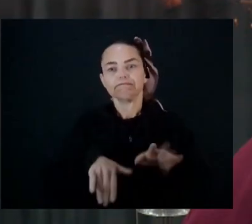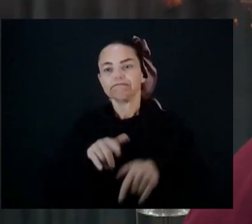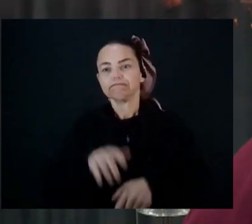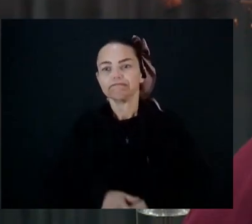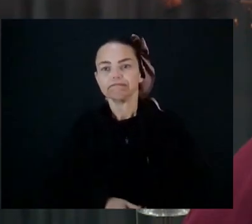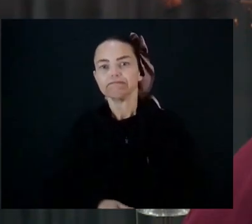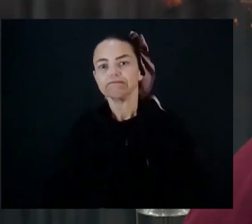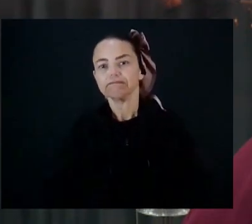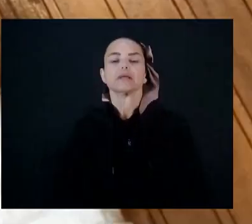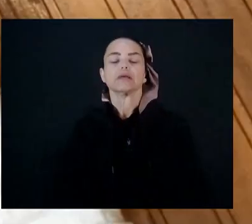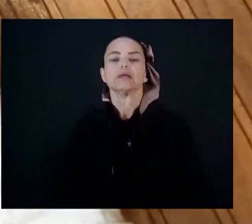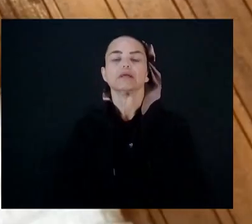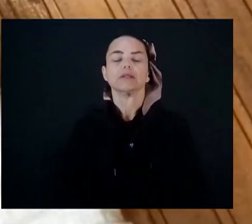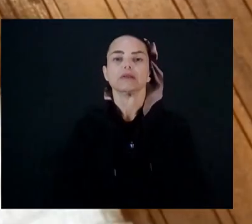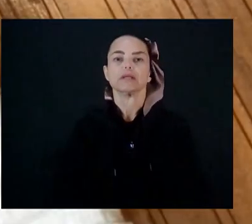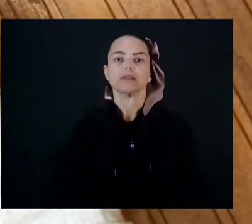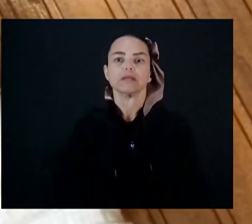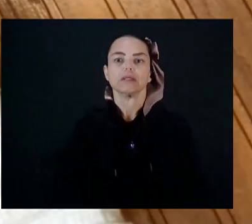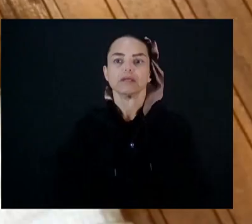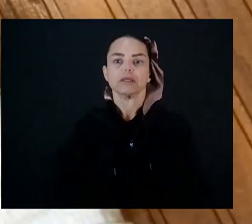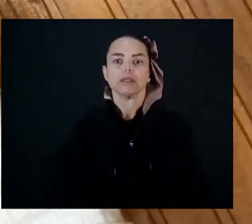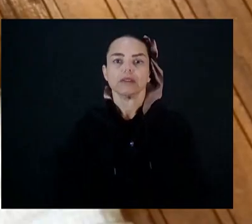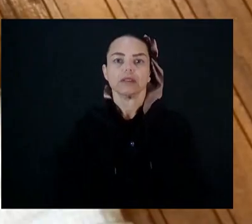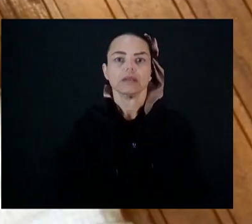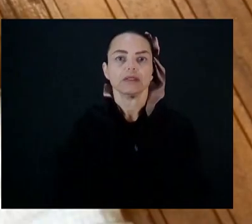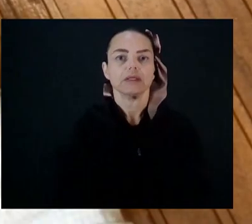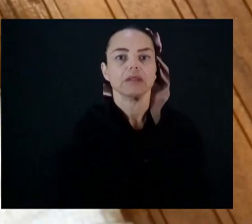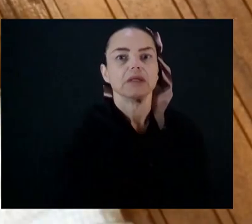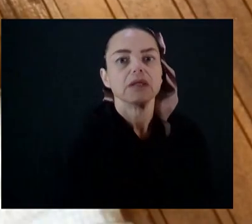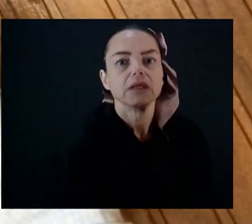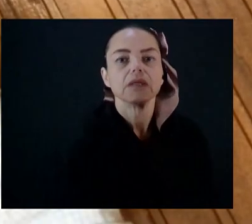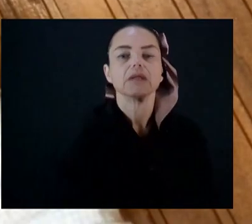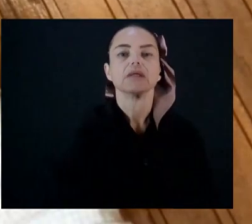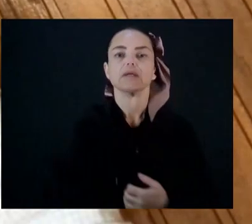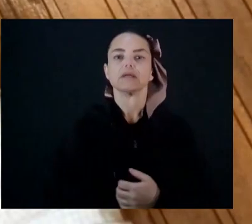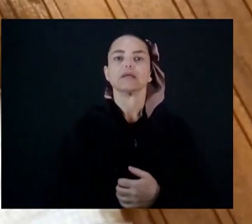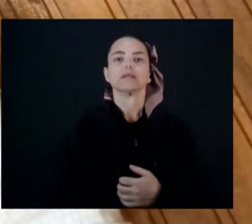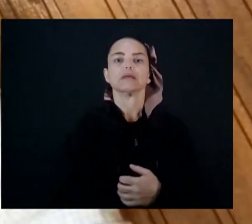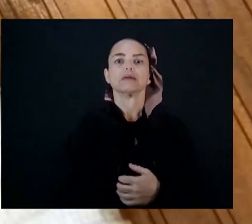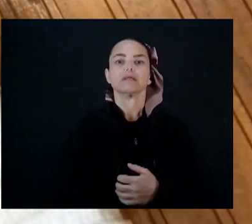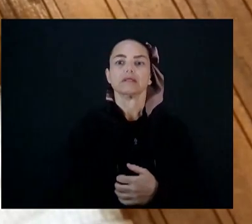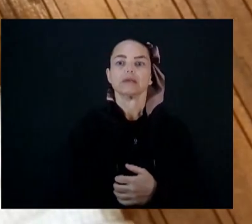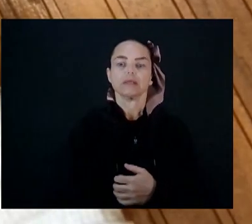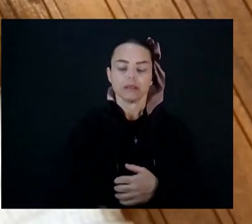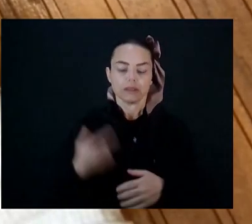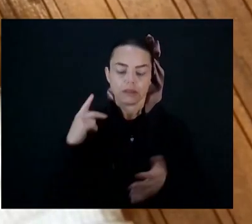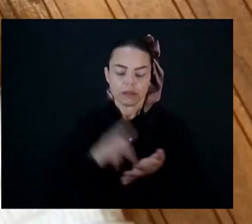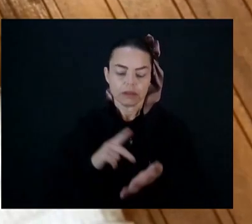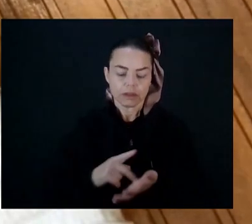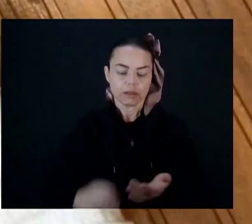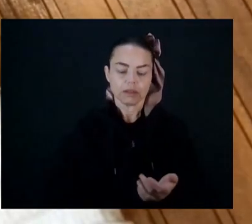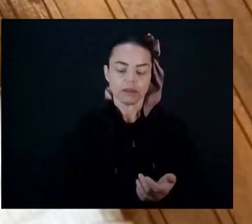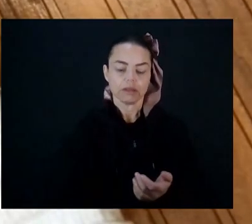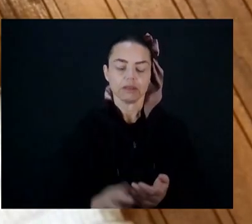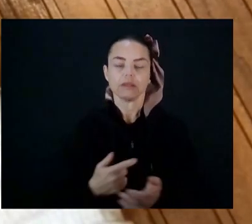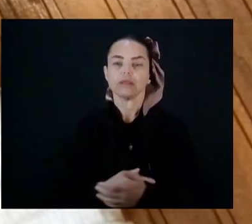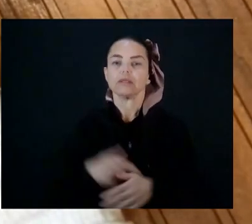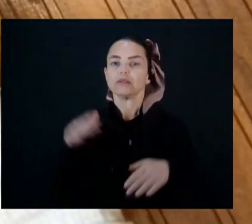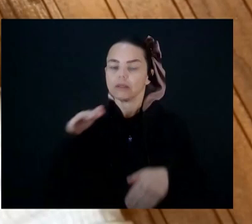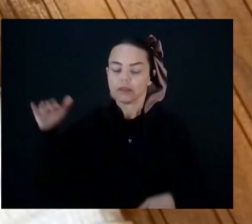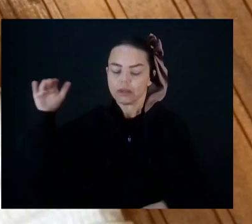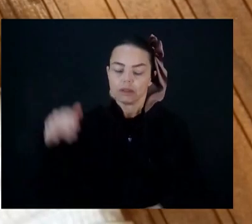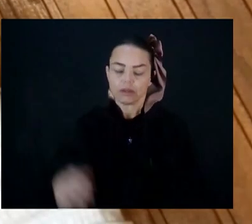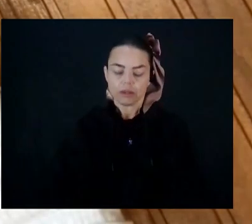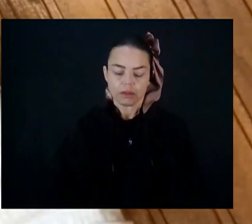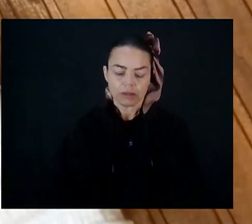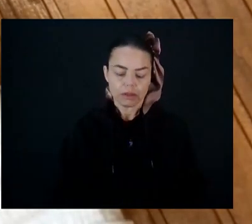é inconsciente. Camila, na verdade, a gente tem mais adultos que passam